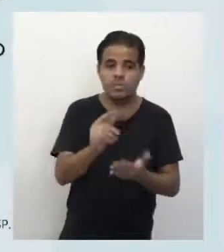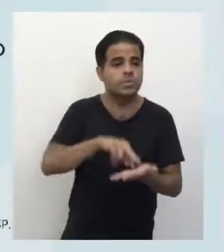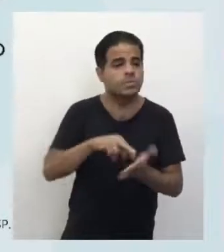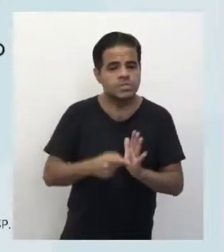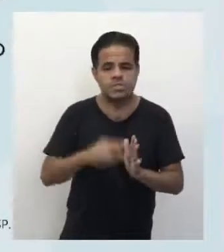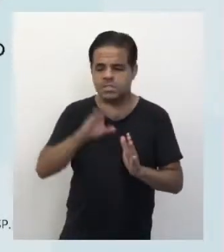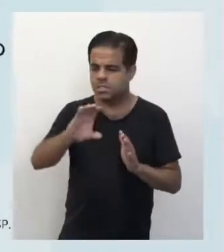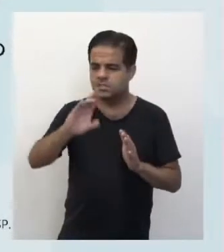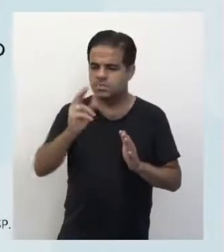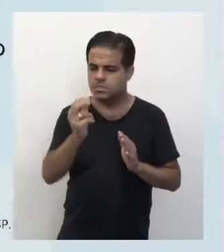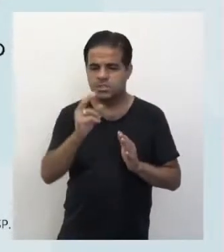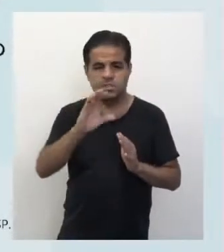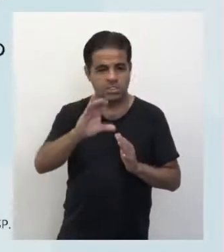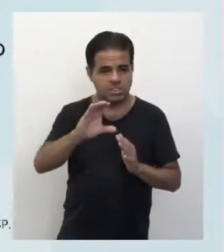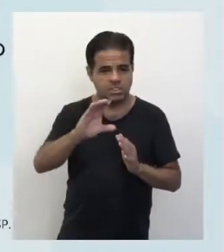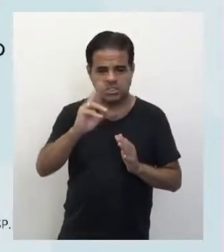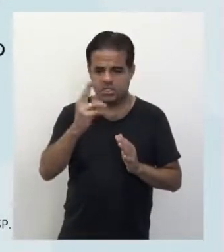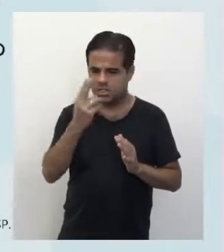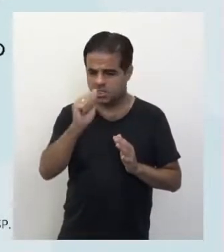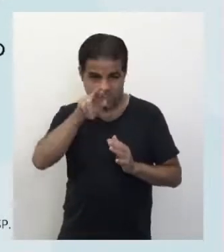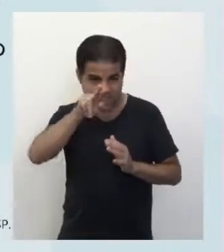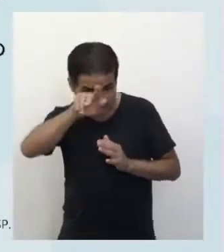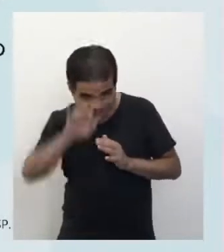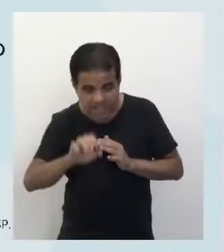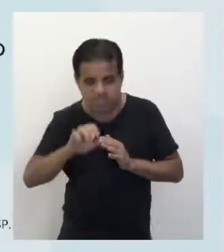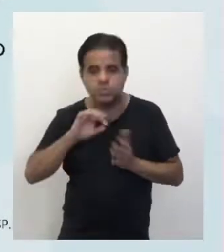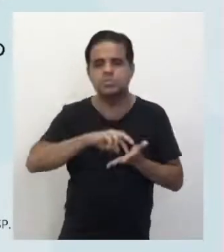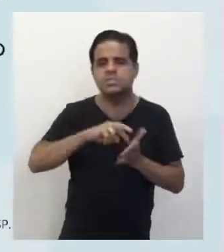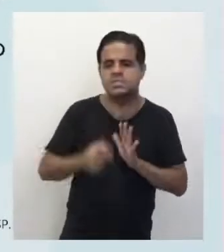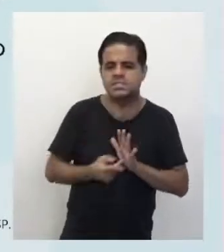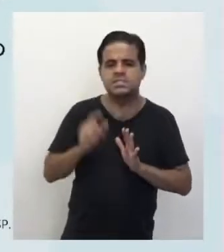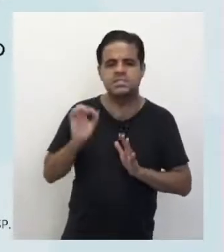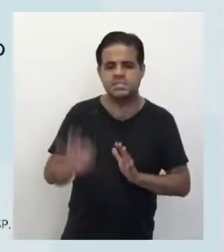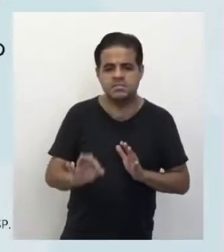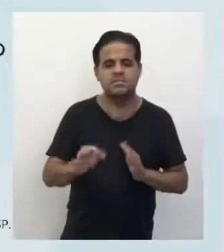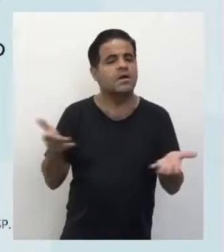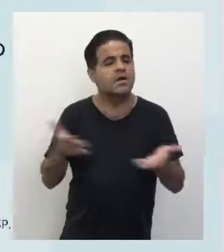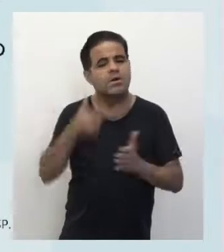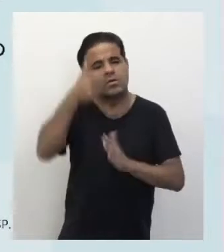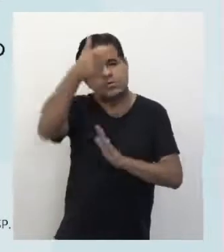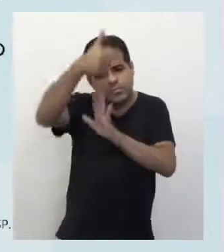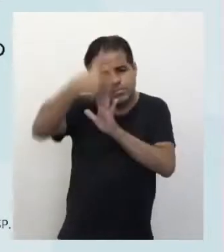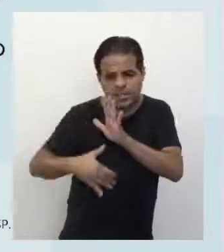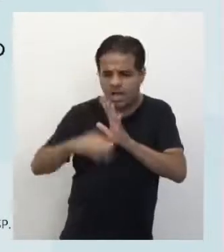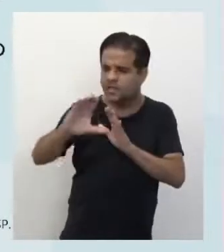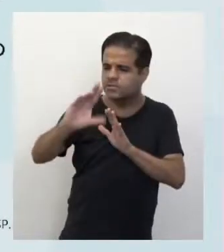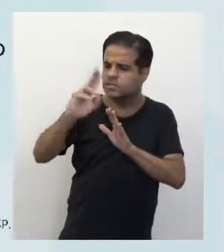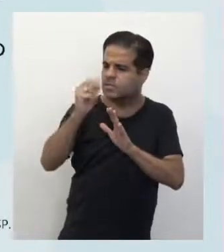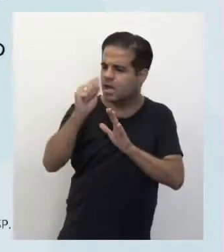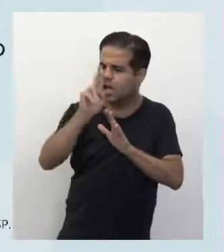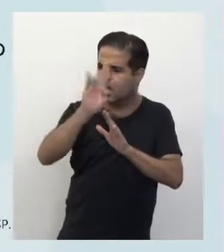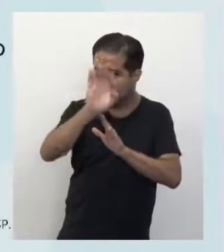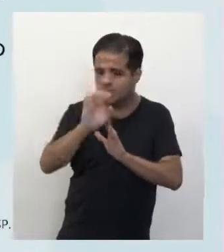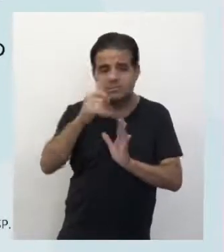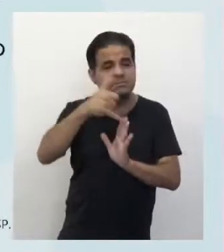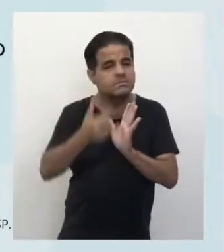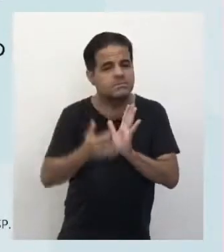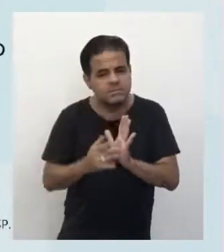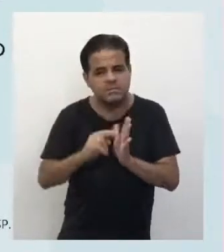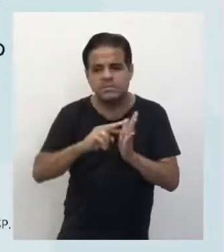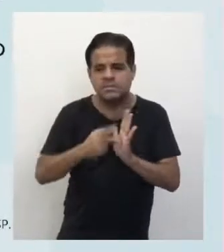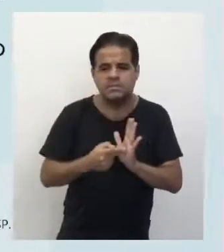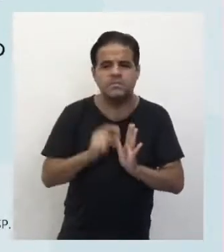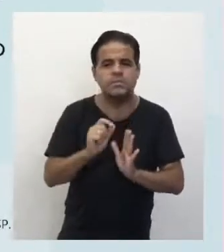uma charge, já que nós falamos sobre meme, que é um artefato cultural também. Agora, vamos para a charge. O que é a charge?